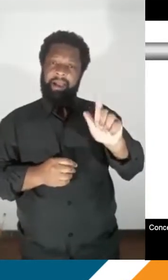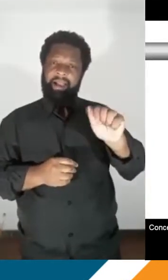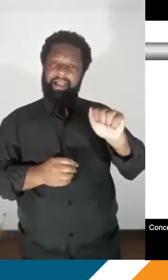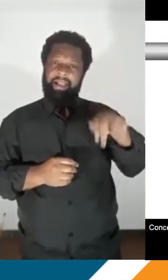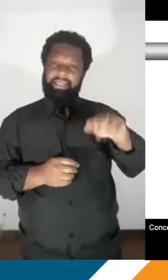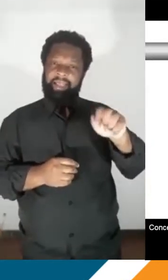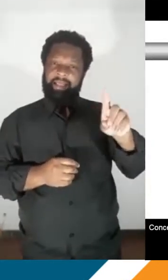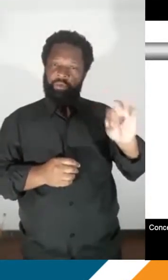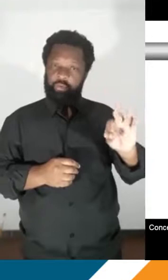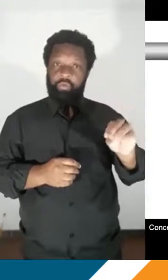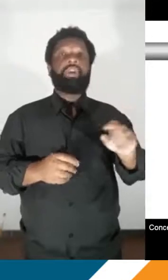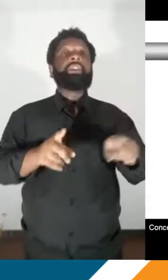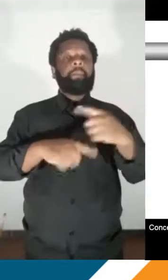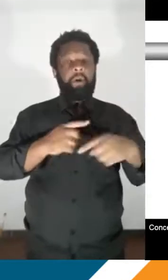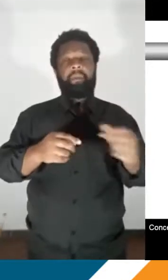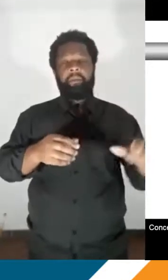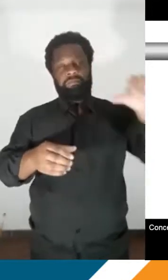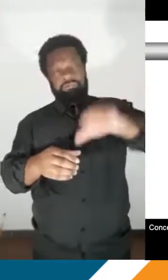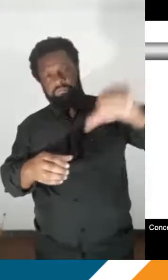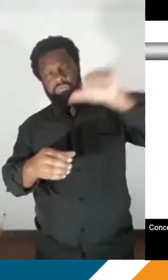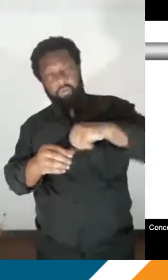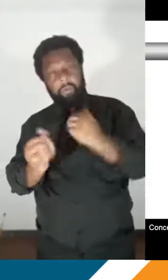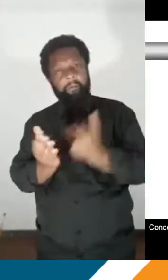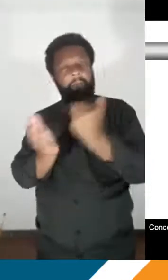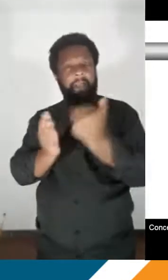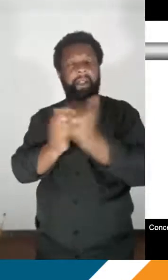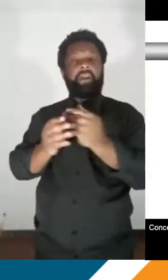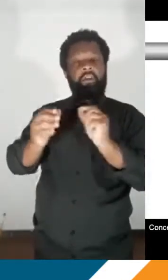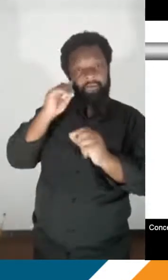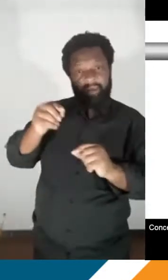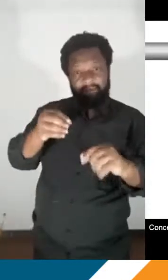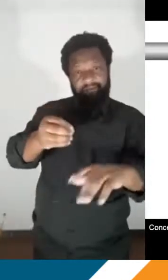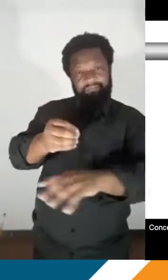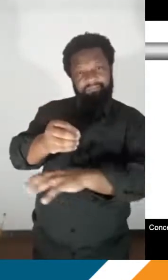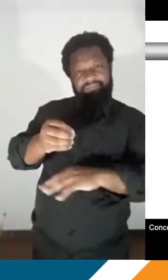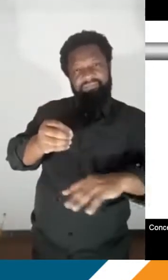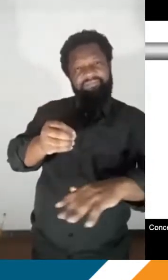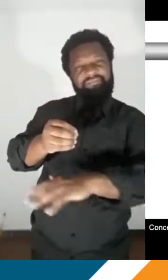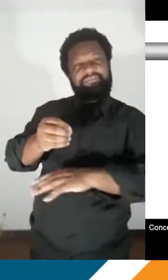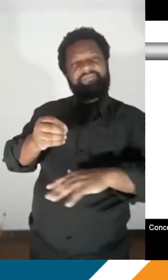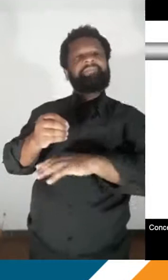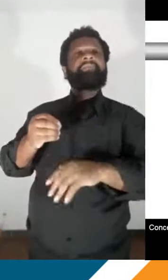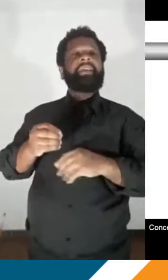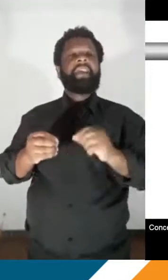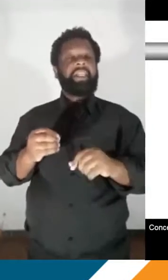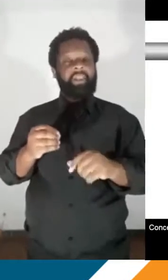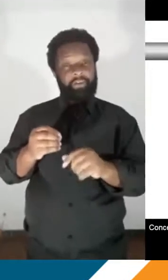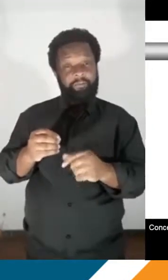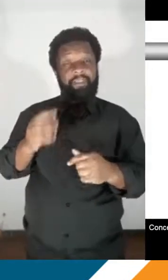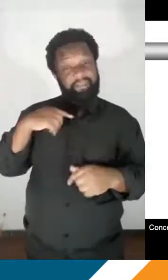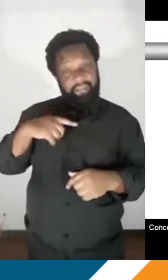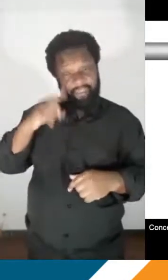quando eu adiciono mais soluto do que eu devo, começa a aparecer um corpo de fundo. Ó, vou até adicionar mais para ficar